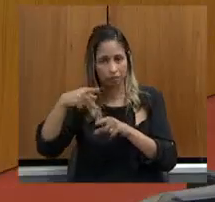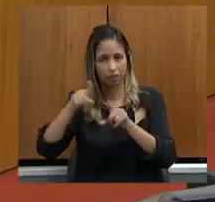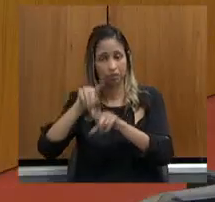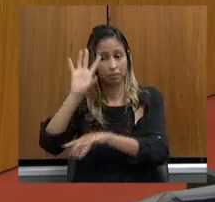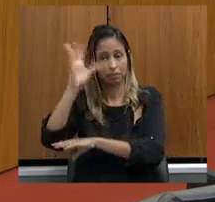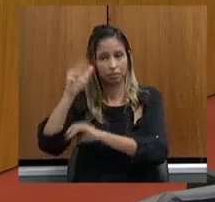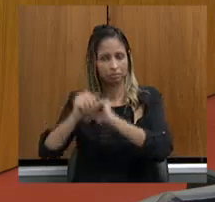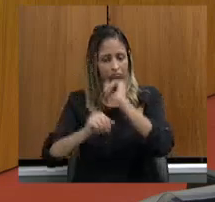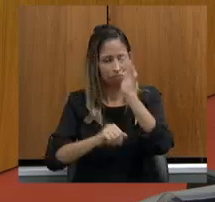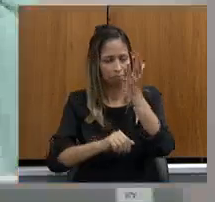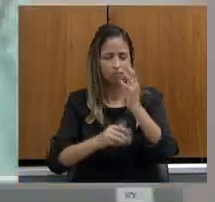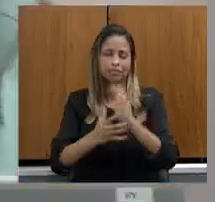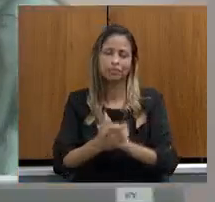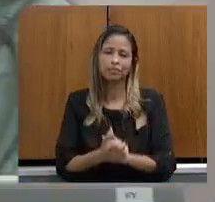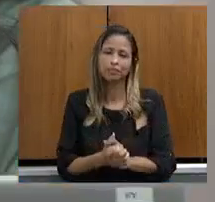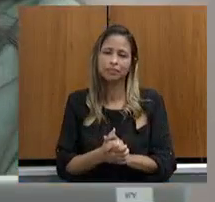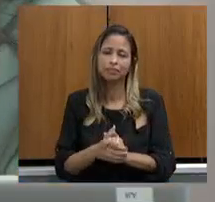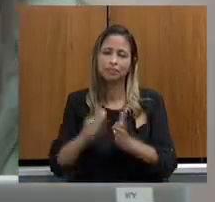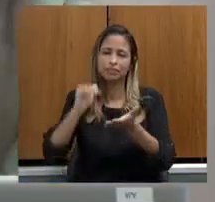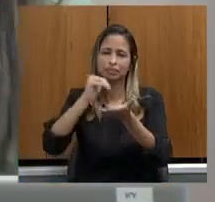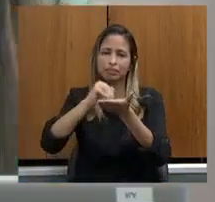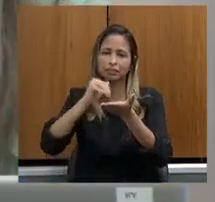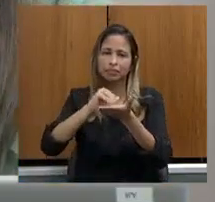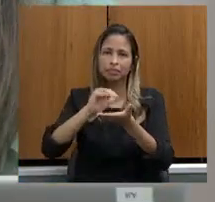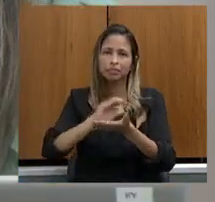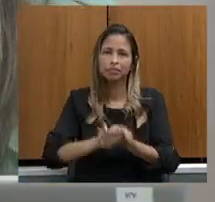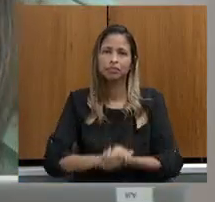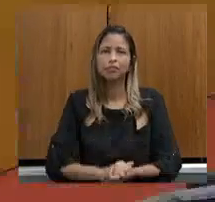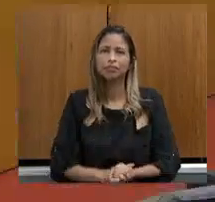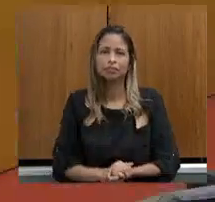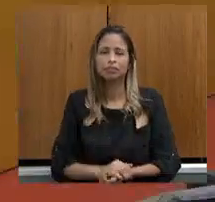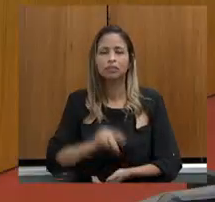Ambiente secretário Gustavo